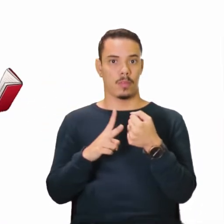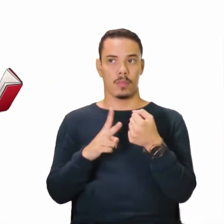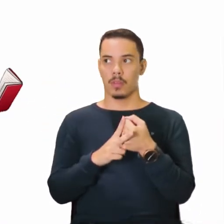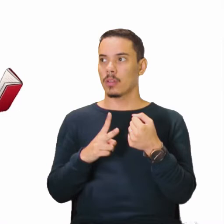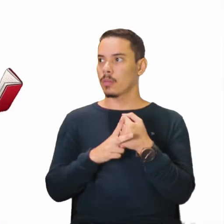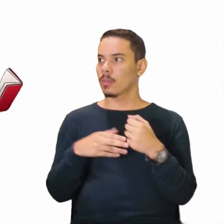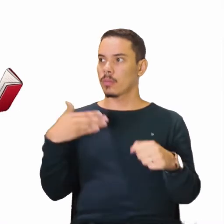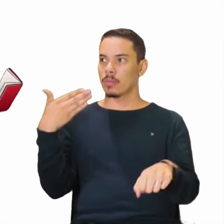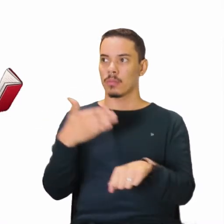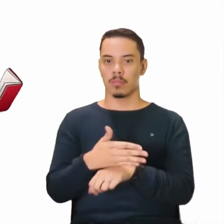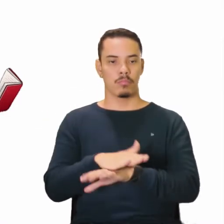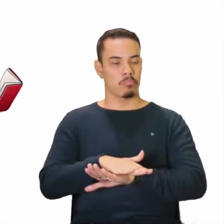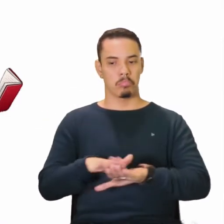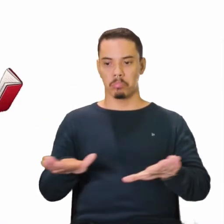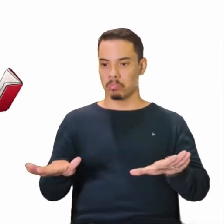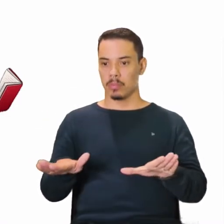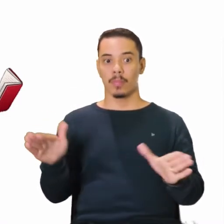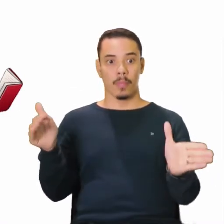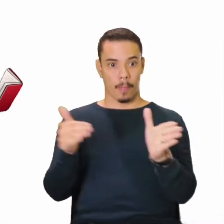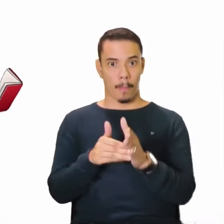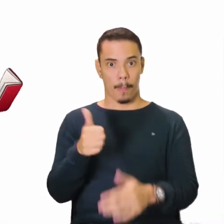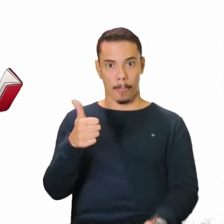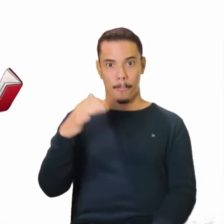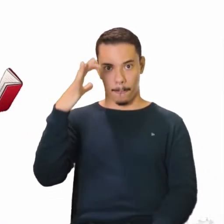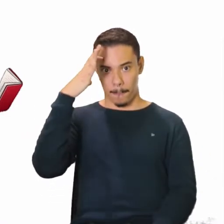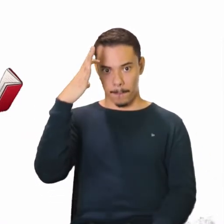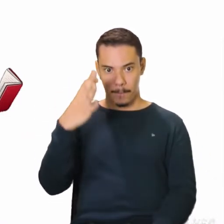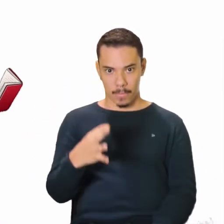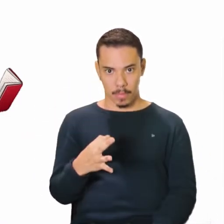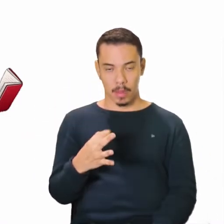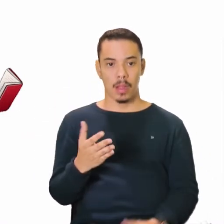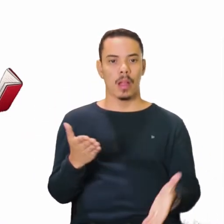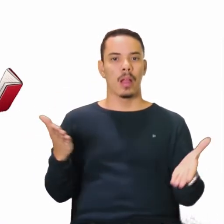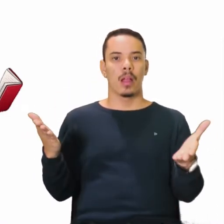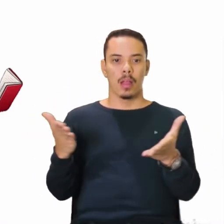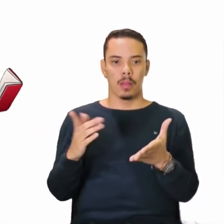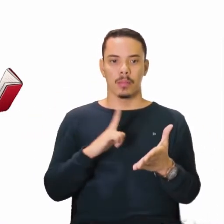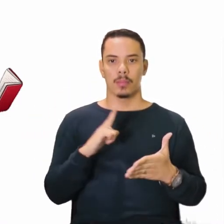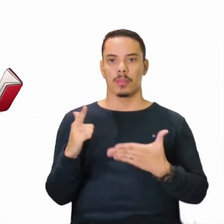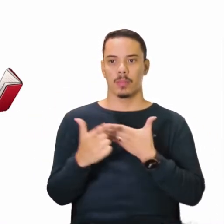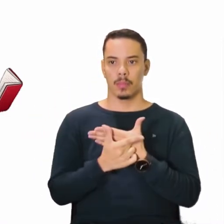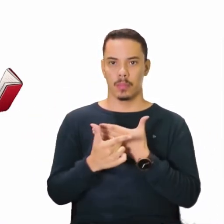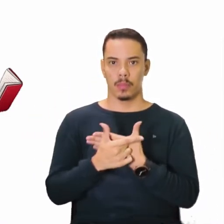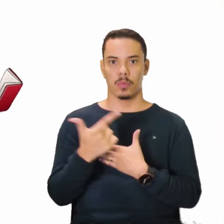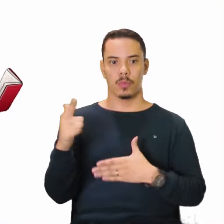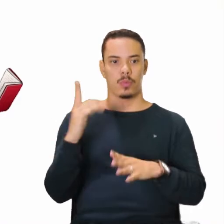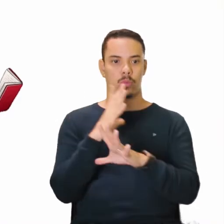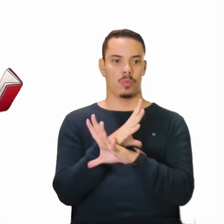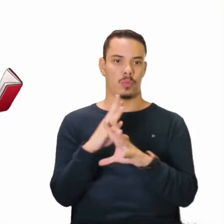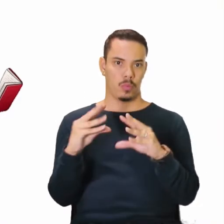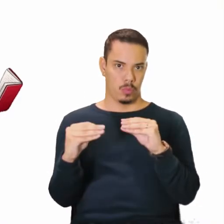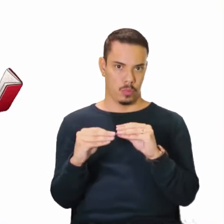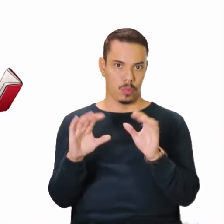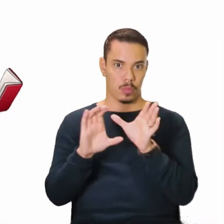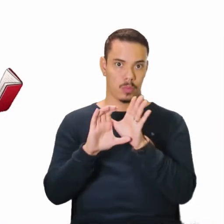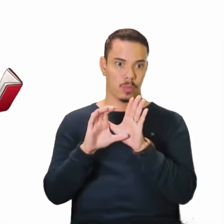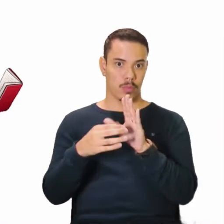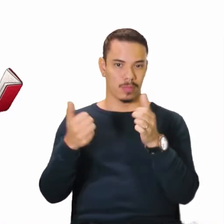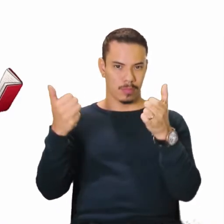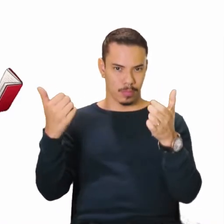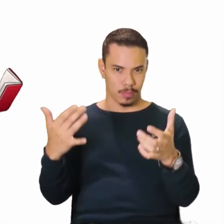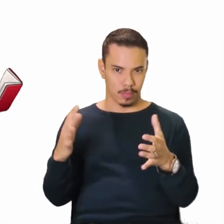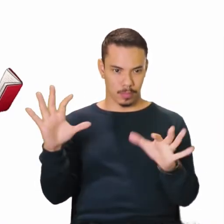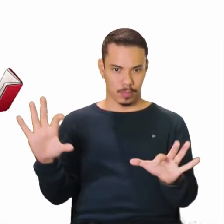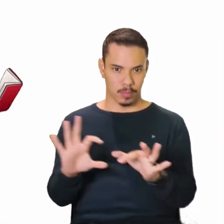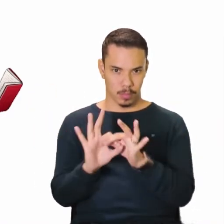e acabou-se. Até aí ficou compreendido. Agora vem o papel da conjunção. O conceito não diz que liga duas orações